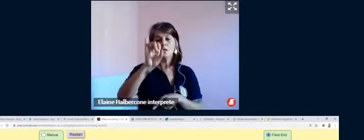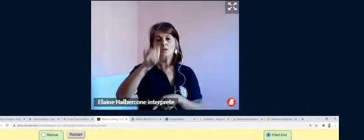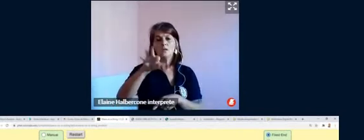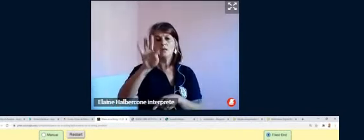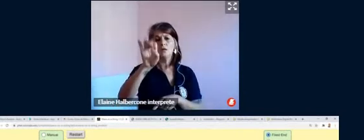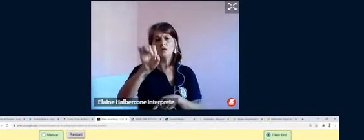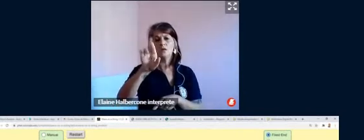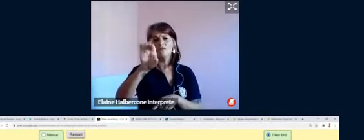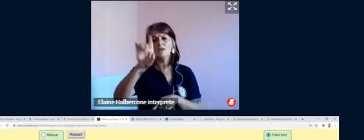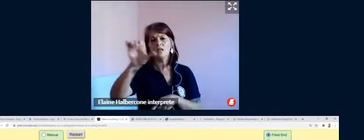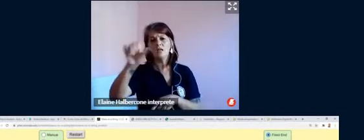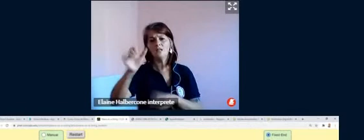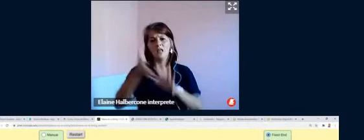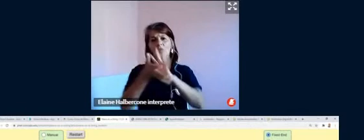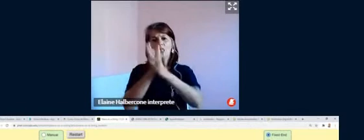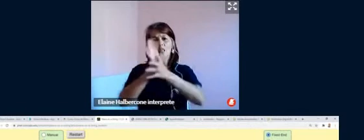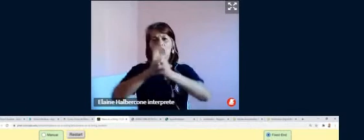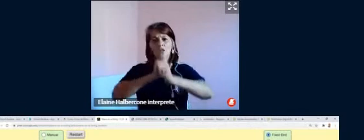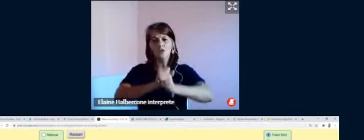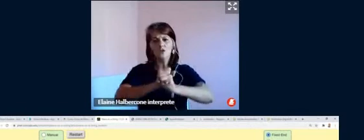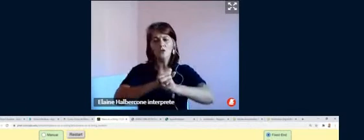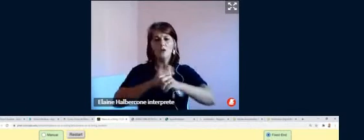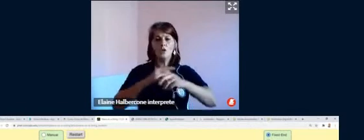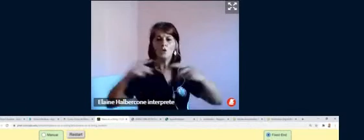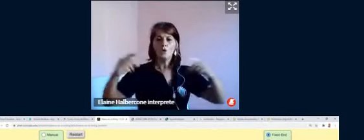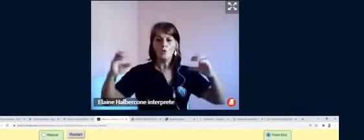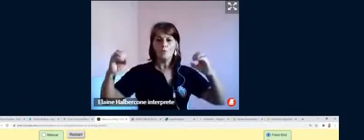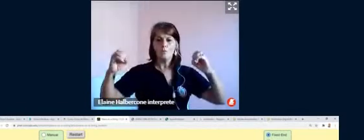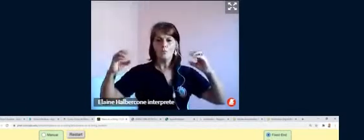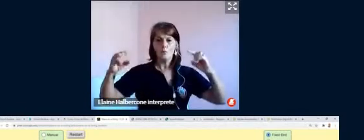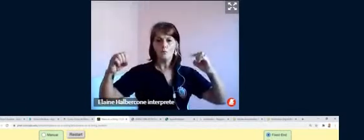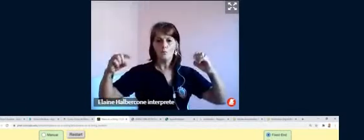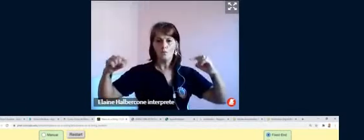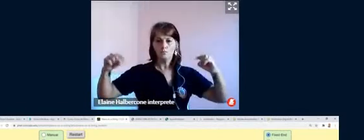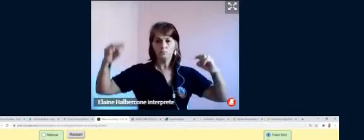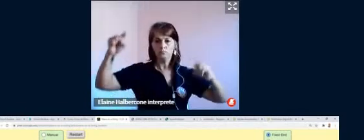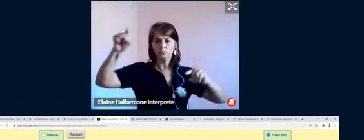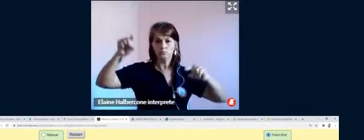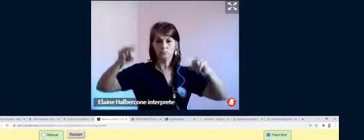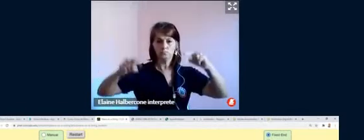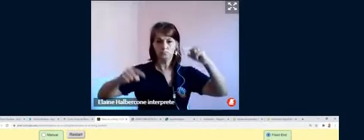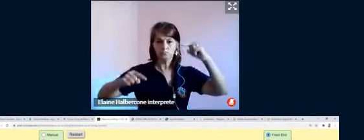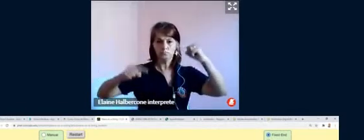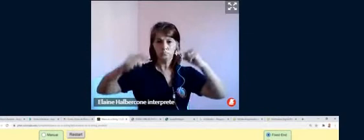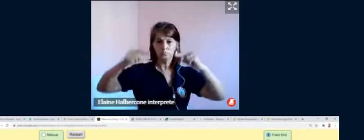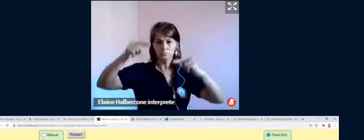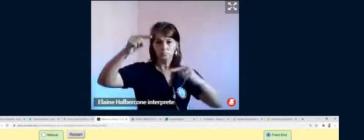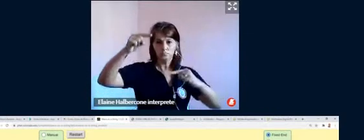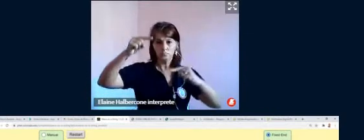interferência destrutiva? Toda vez que dois pulsos se encontrarem e eles estiverem com